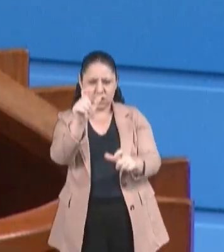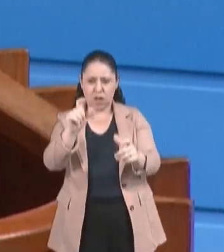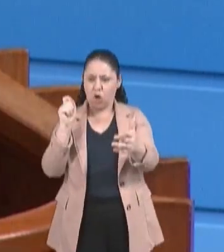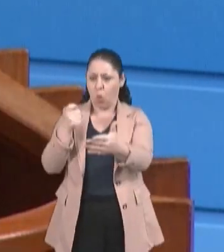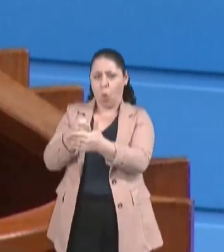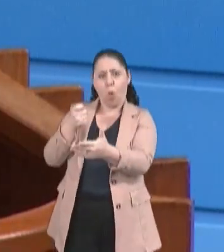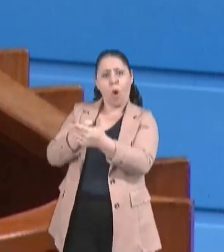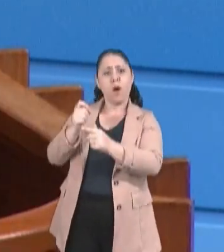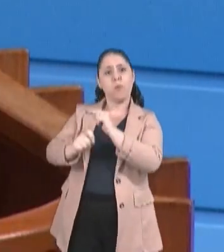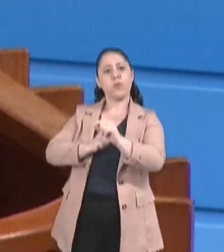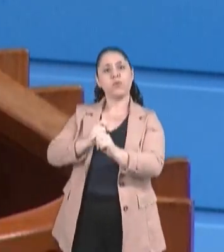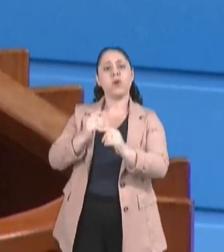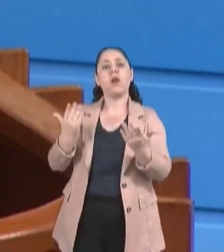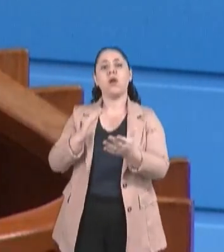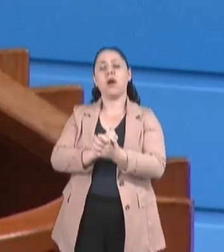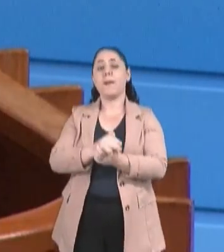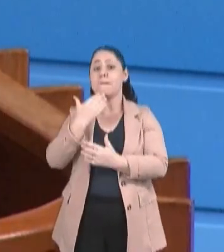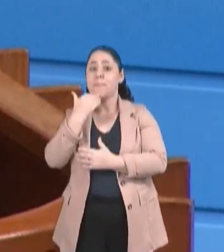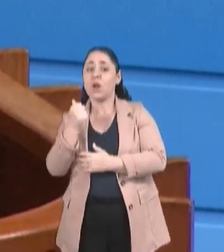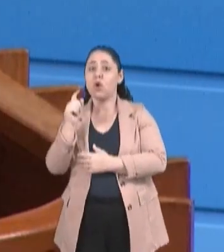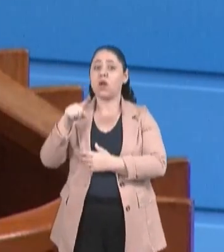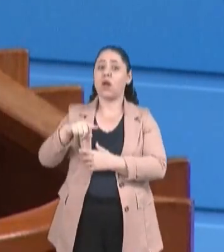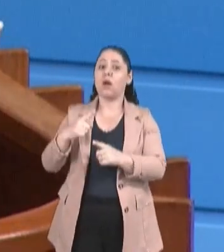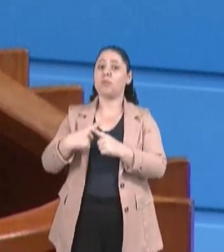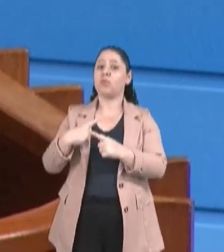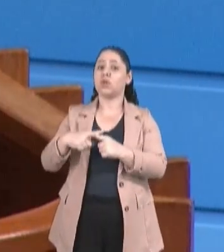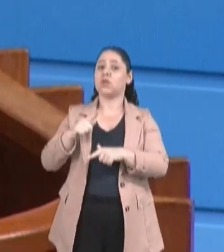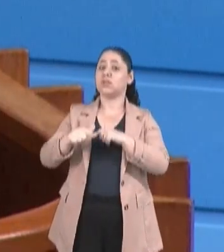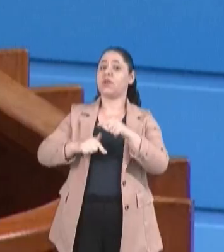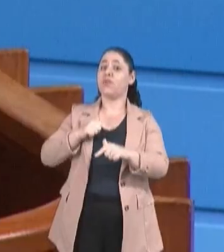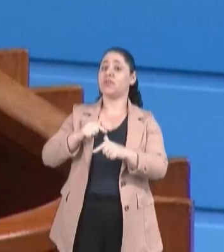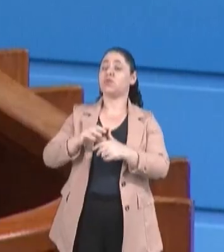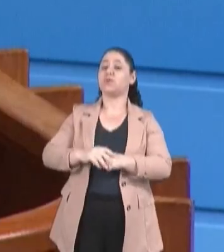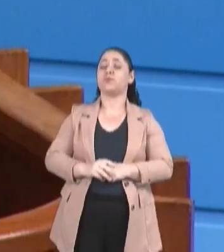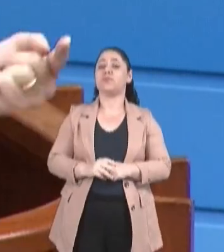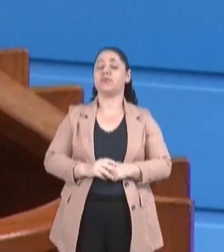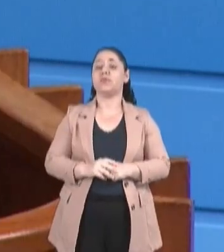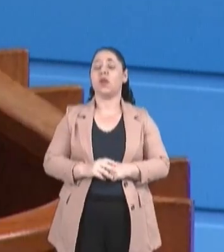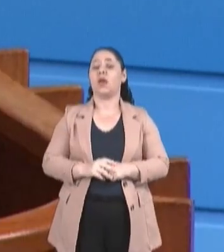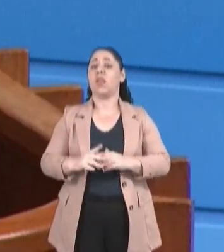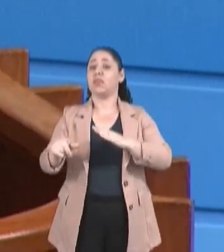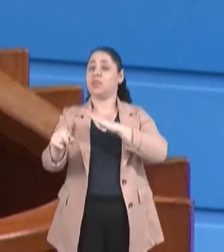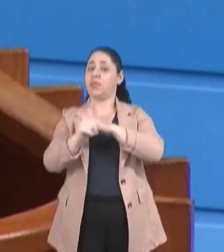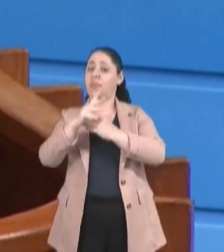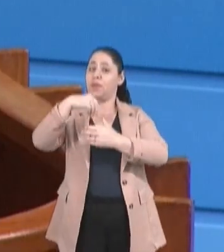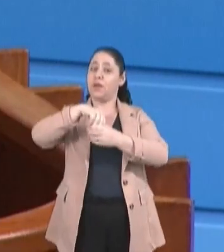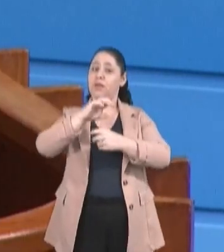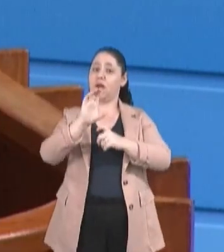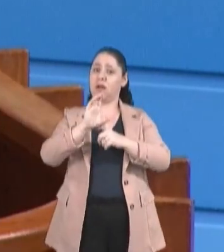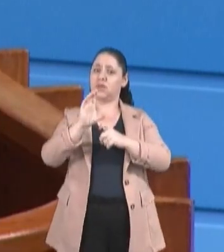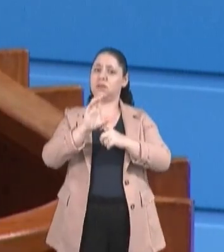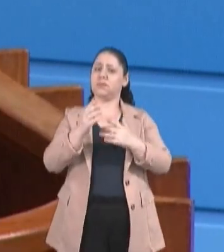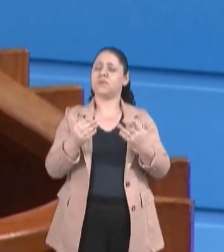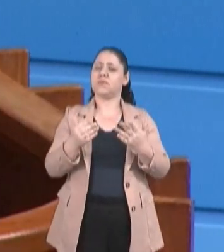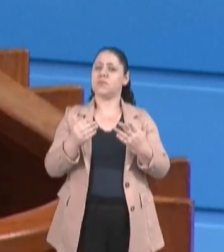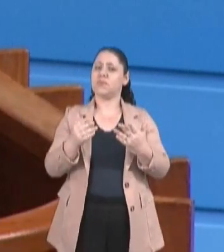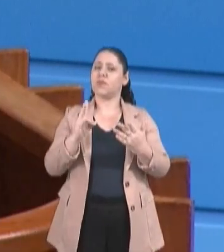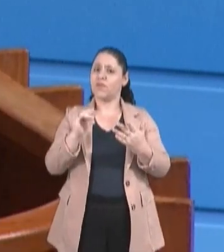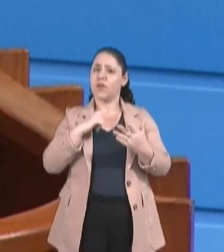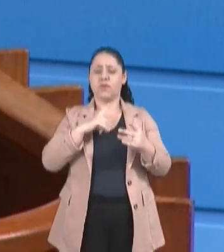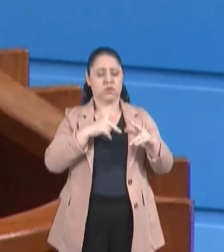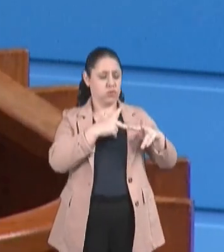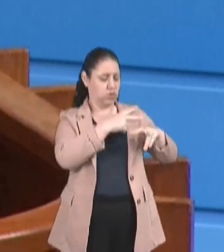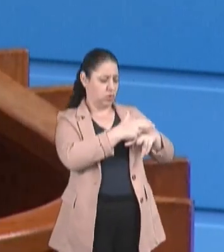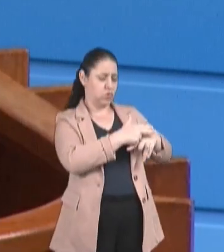estão cobrando as melhorias de serviço na saúde dentro da CACEMES, vai fazer